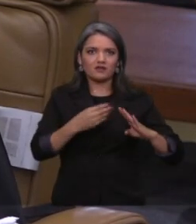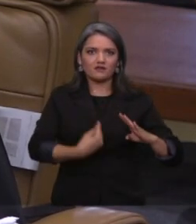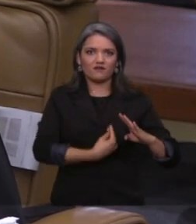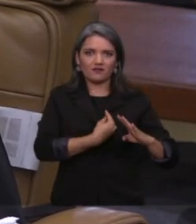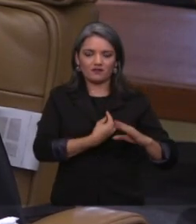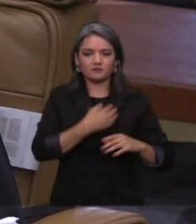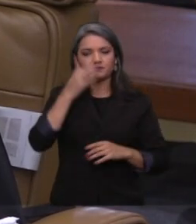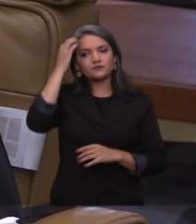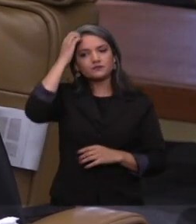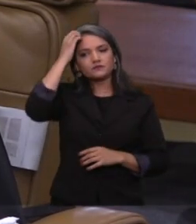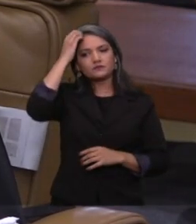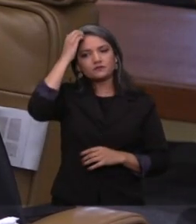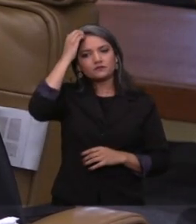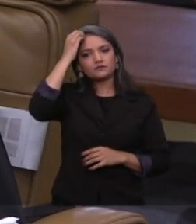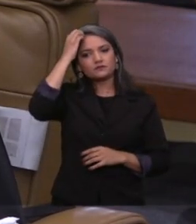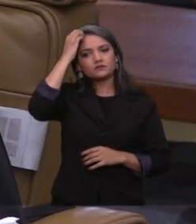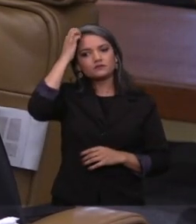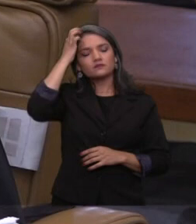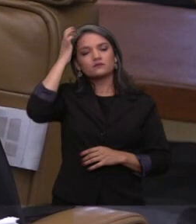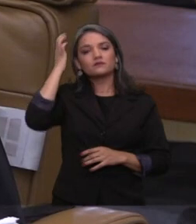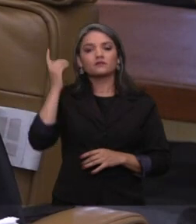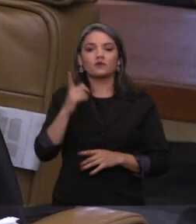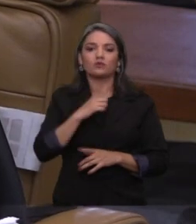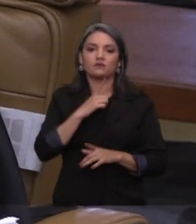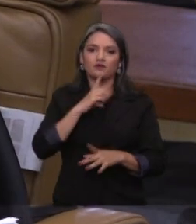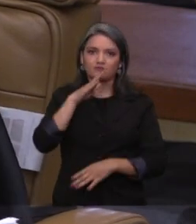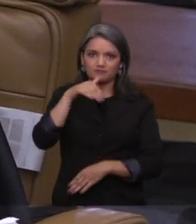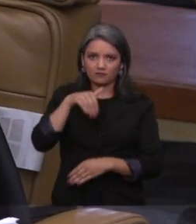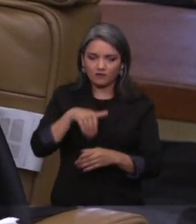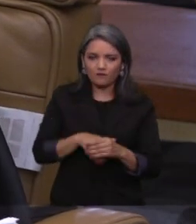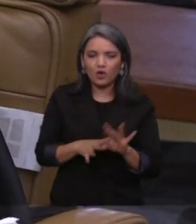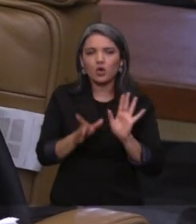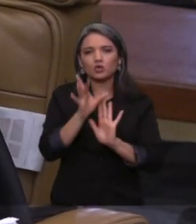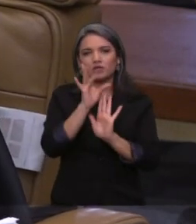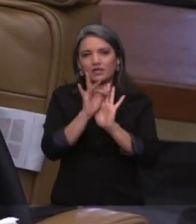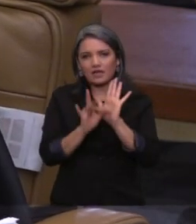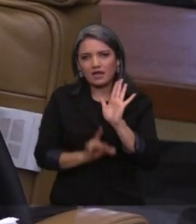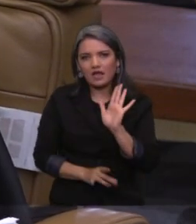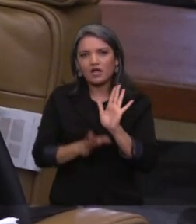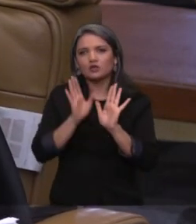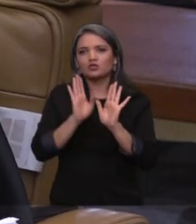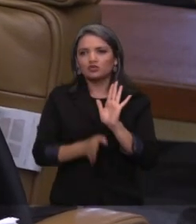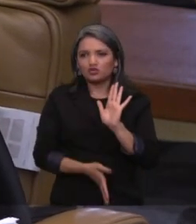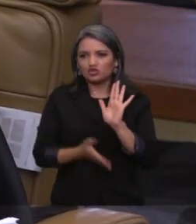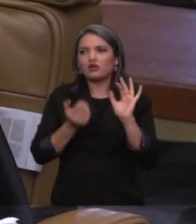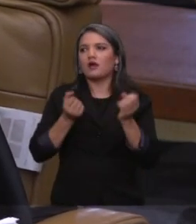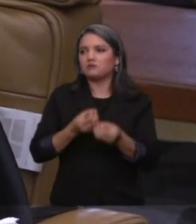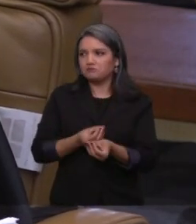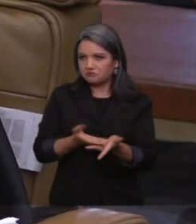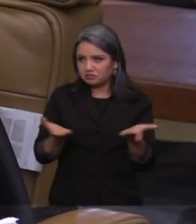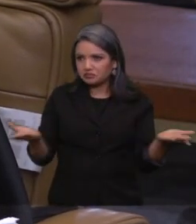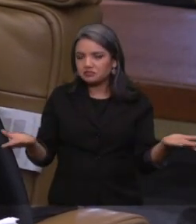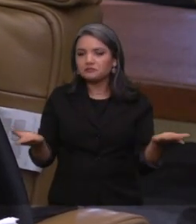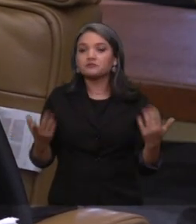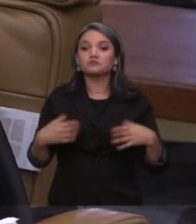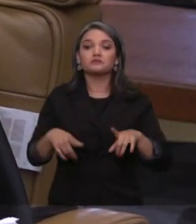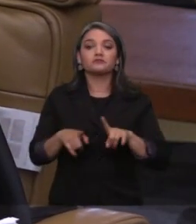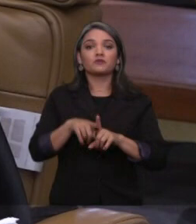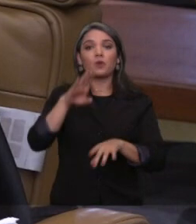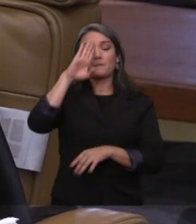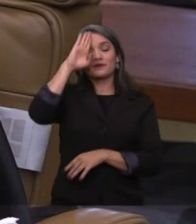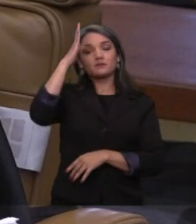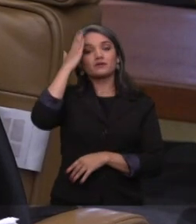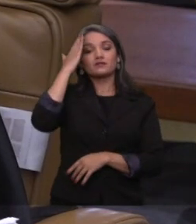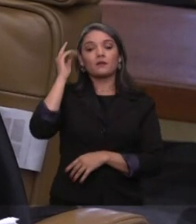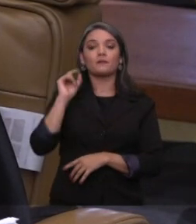na declaração de voto que eu trago à colação. O cerne da questão, meu modo de ver, é